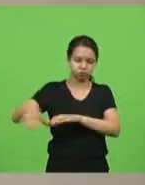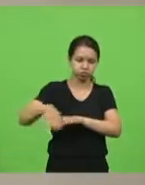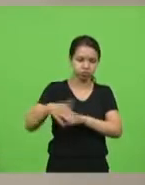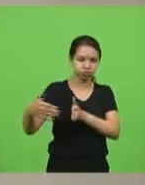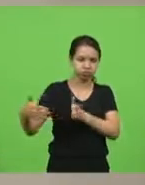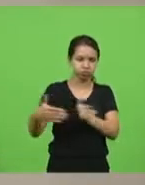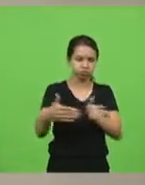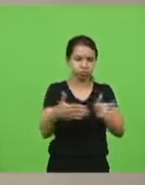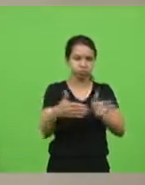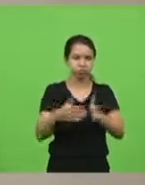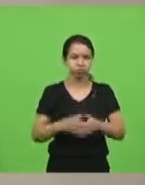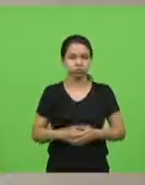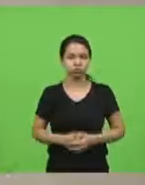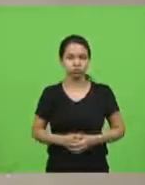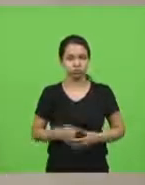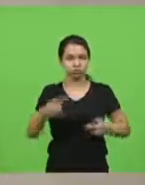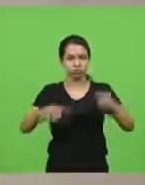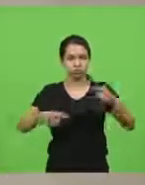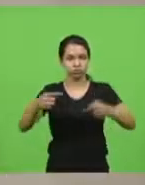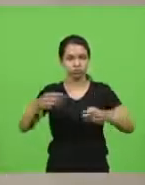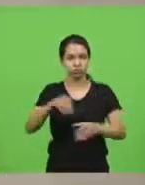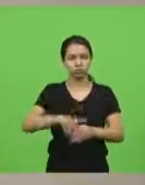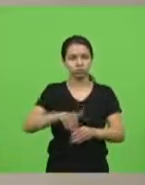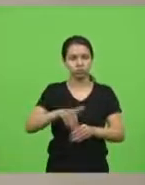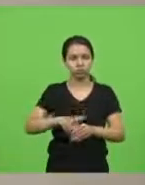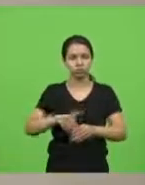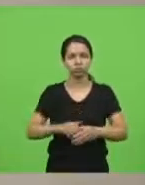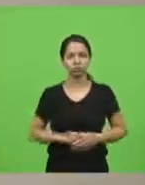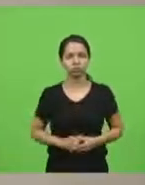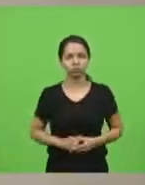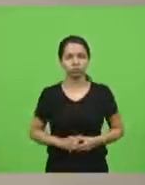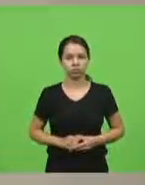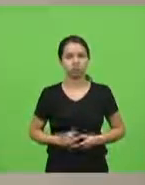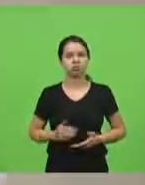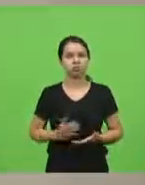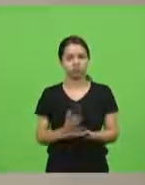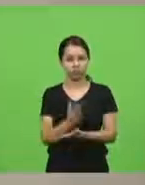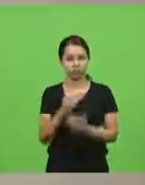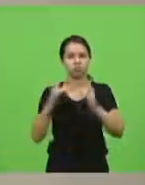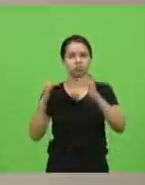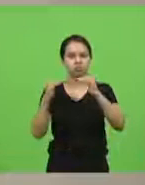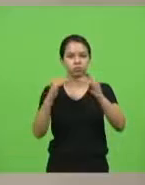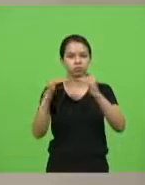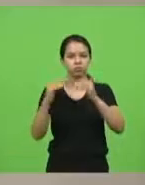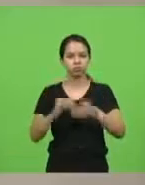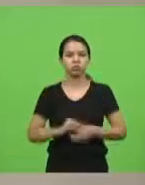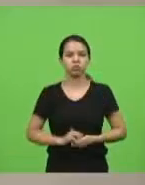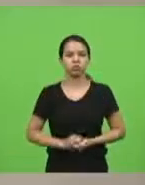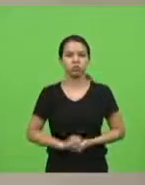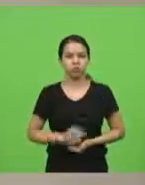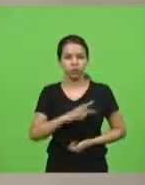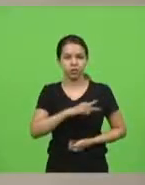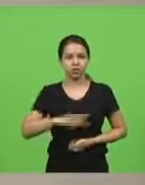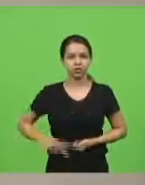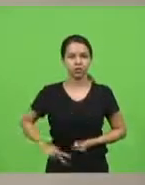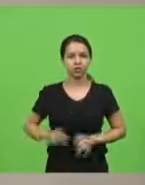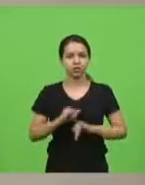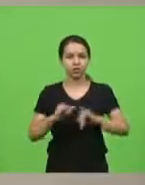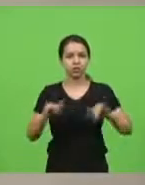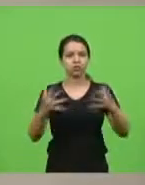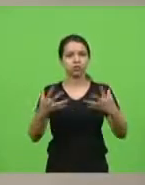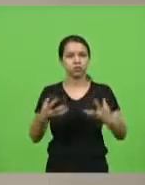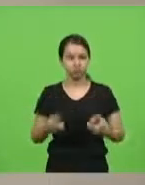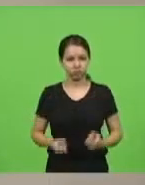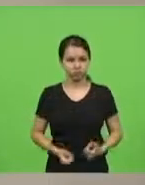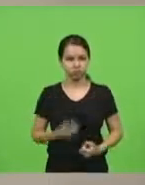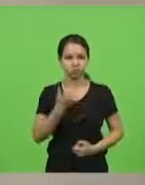discutir em votação, deputados que aprovam permanentes como se encontra. Aprovado por unanimidade. Esta presidência comunica que defere